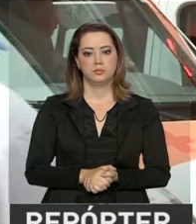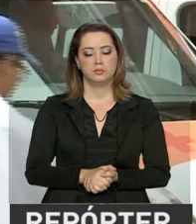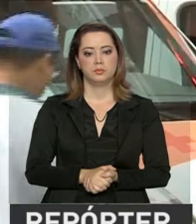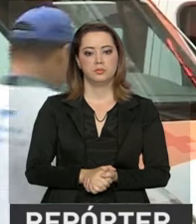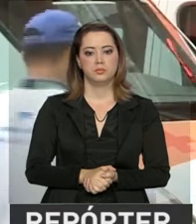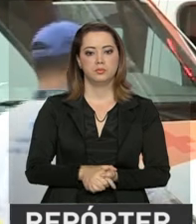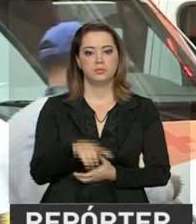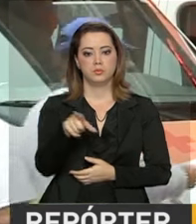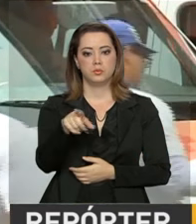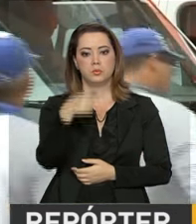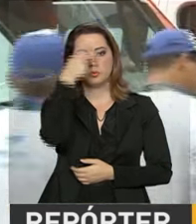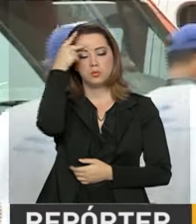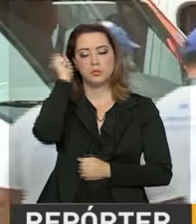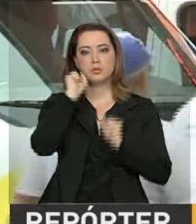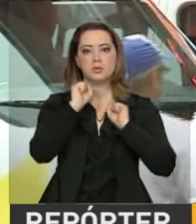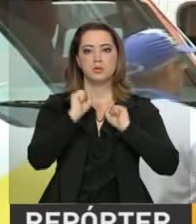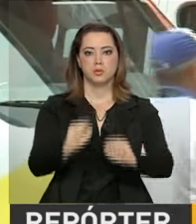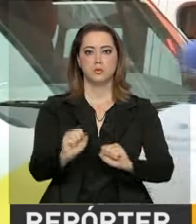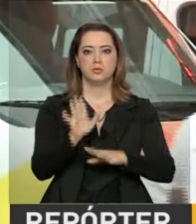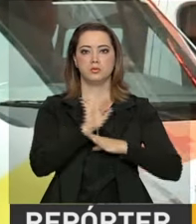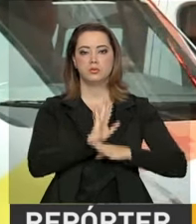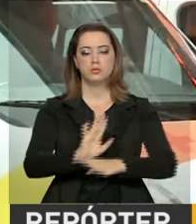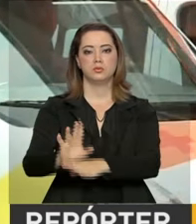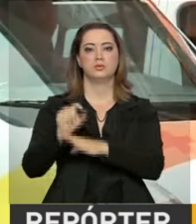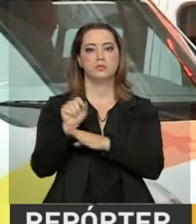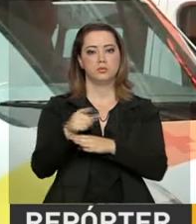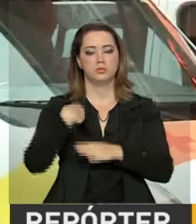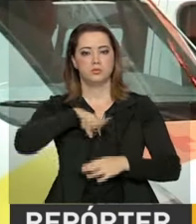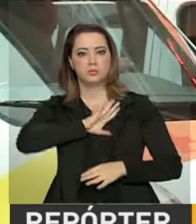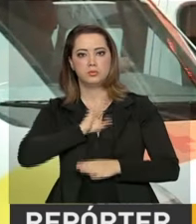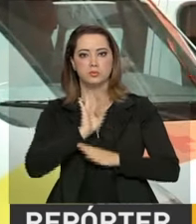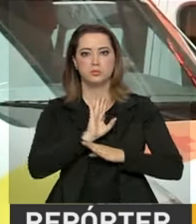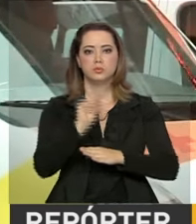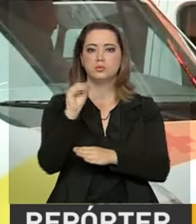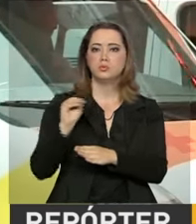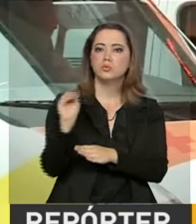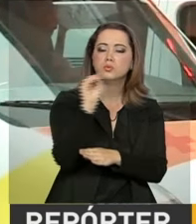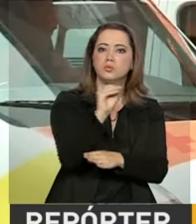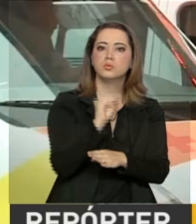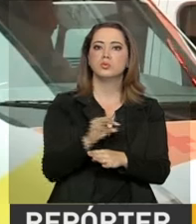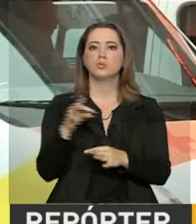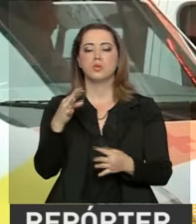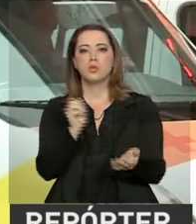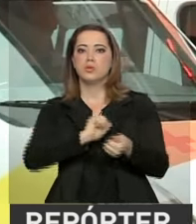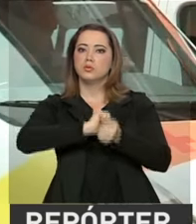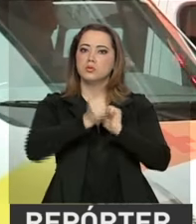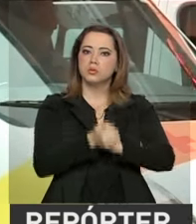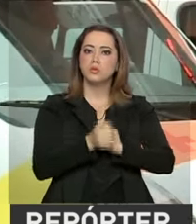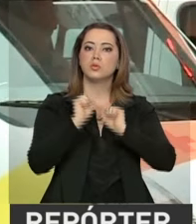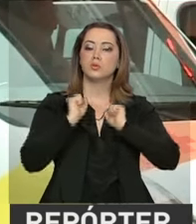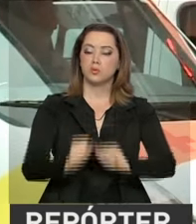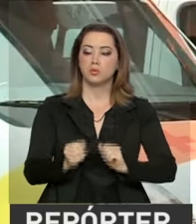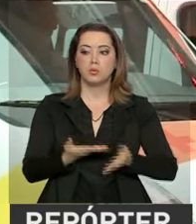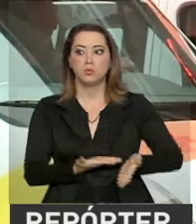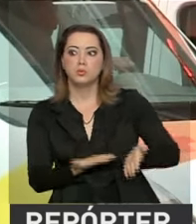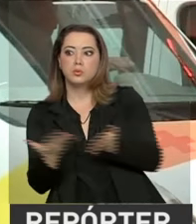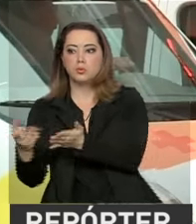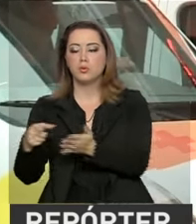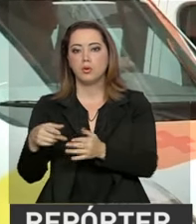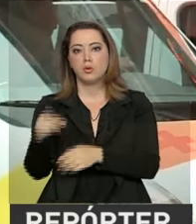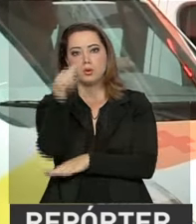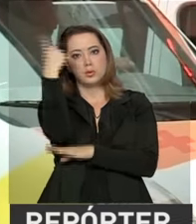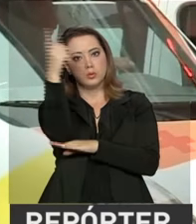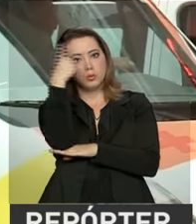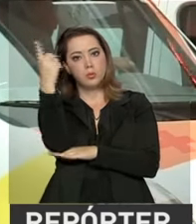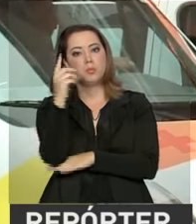Um atleta pode ter uma parada cardíaca. A gente atende o atleta naquele lugar local e a gente consegue levá-lo imediatamente para dentro da ambulância em manobra de